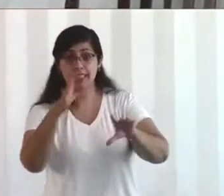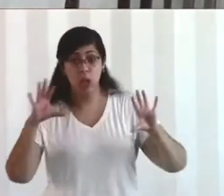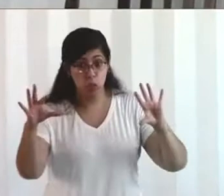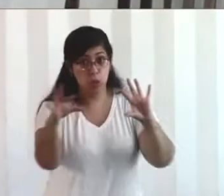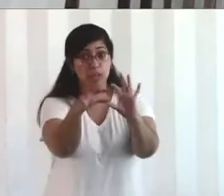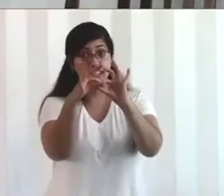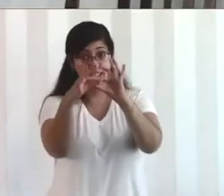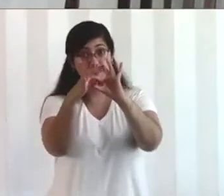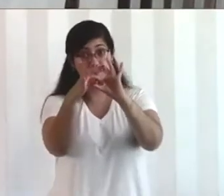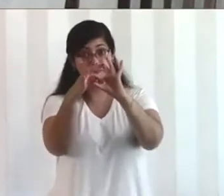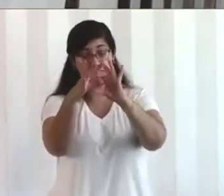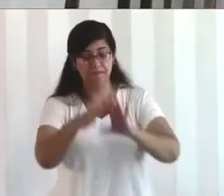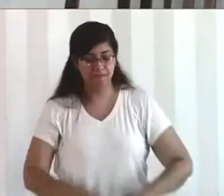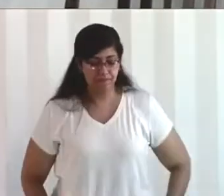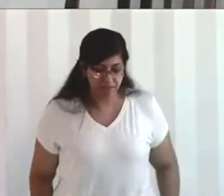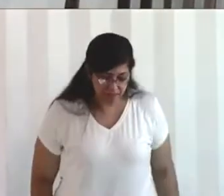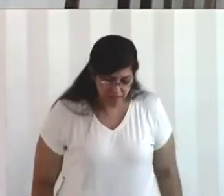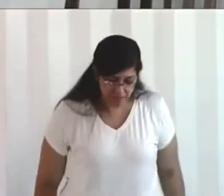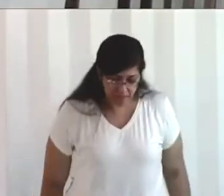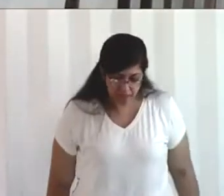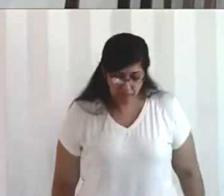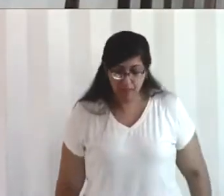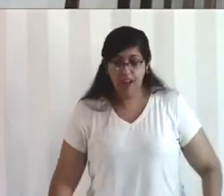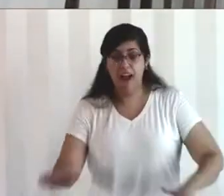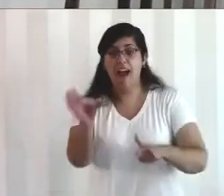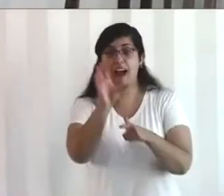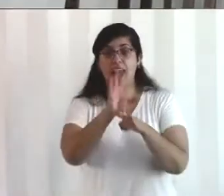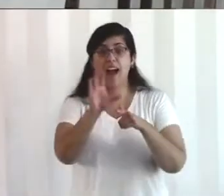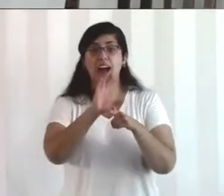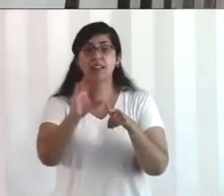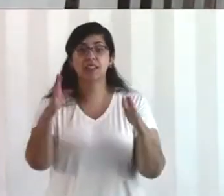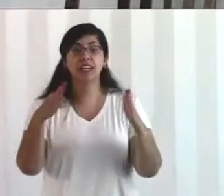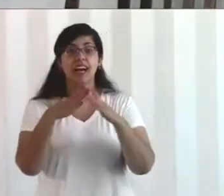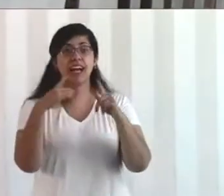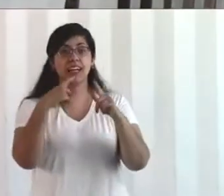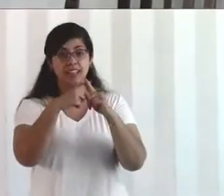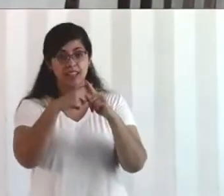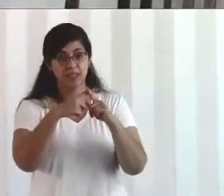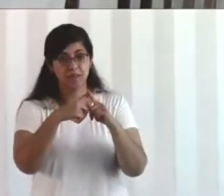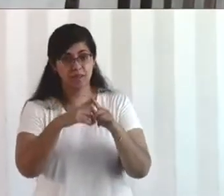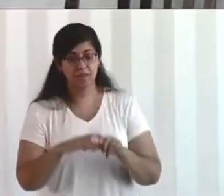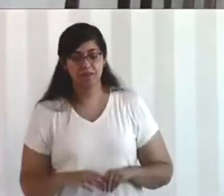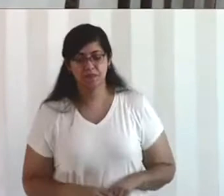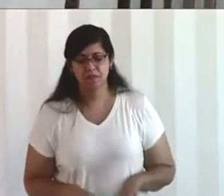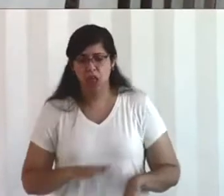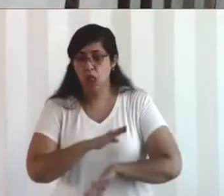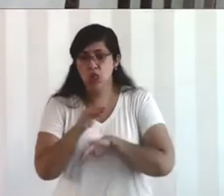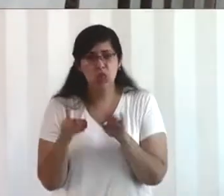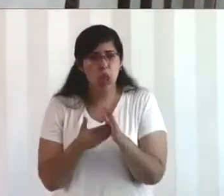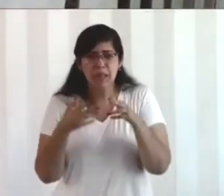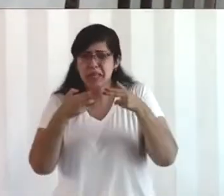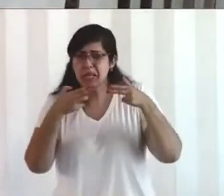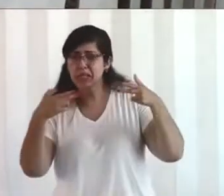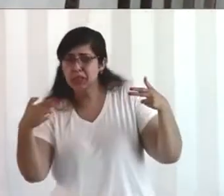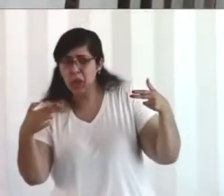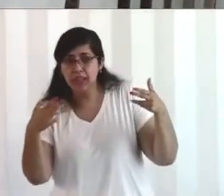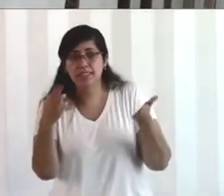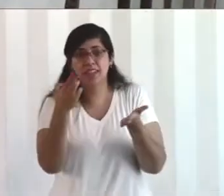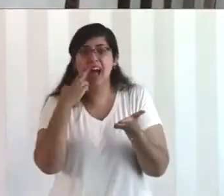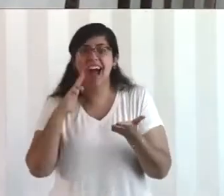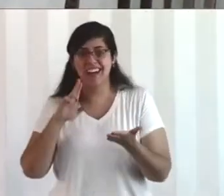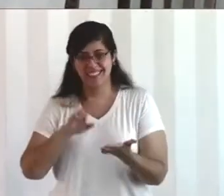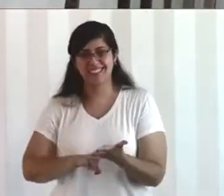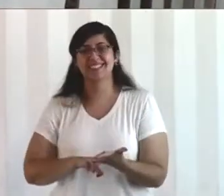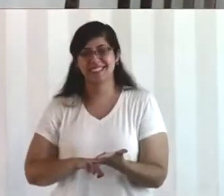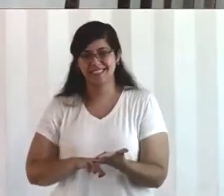Senhor. A igreja de Corinto, vocês conhecem a história, tem 2 cartas depois contando todas as coisas da igreja de Corinto.